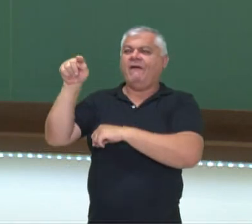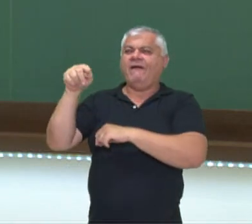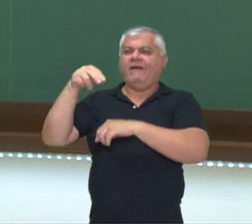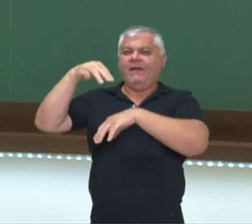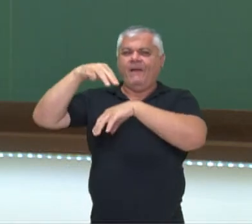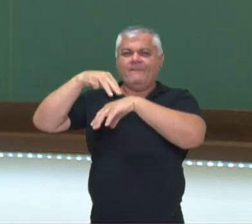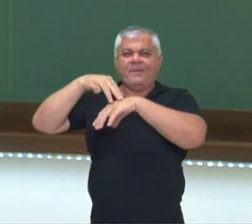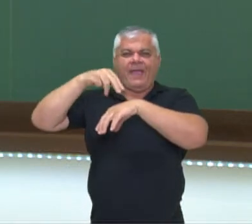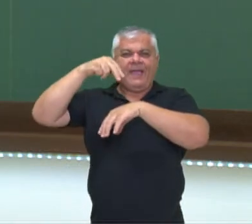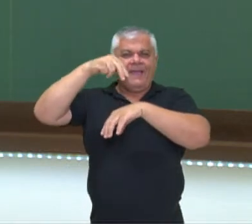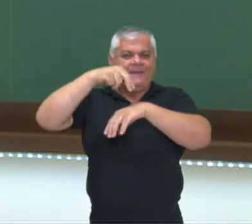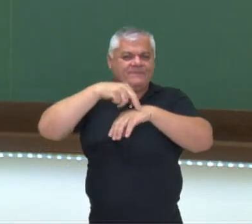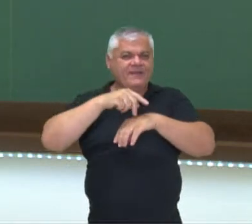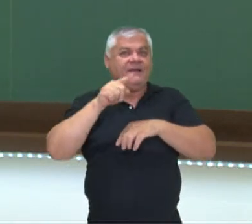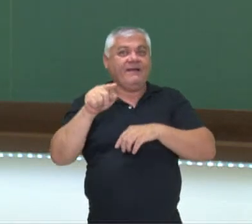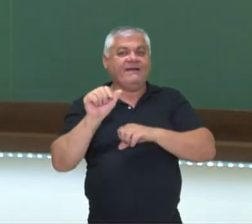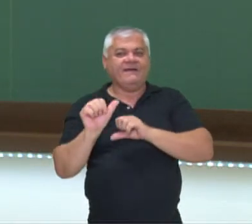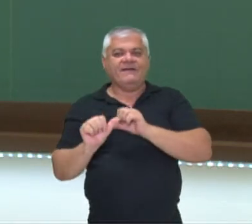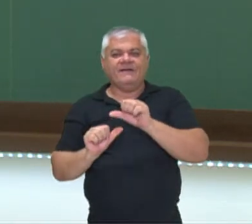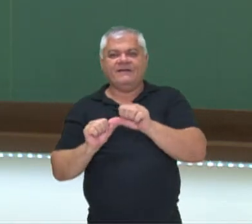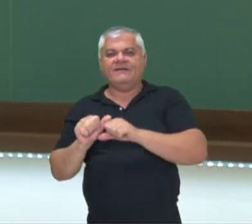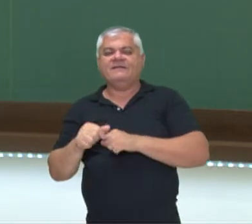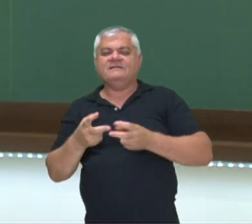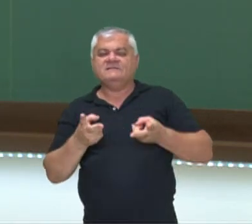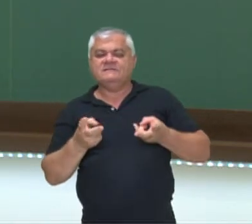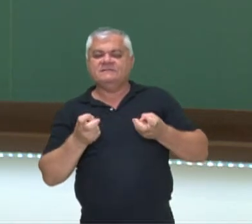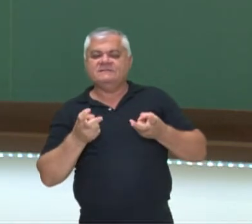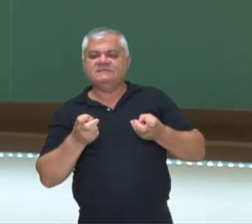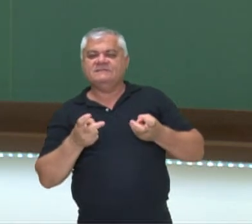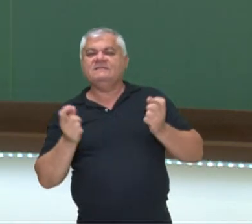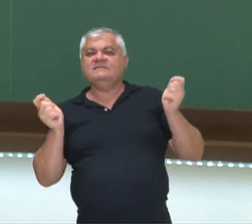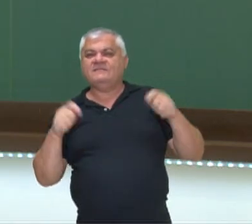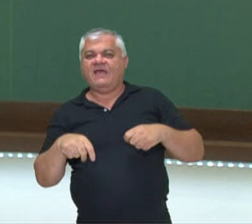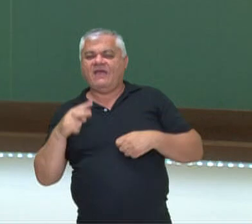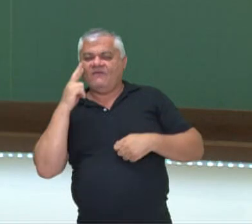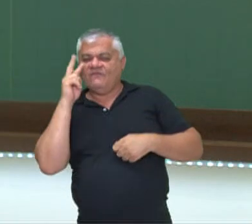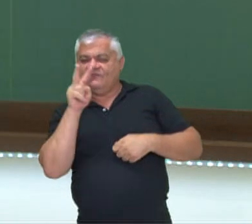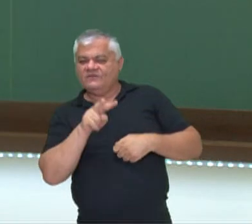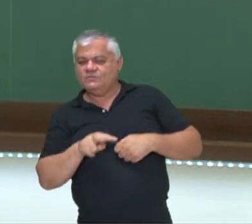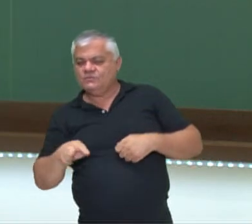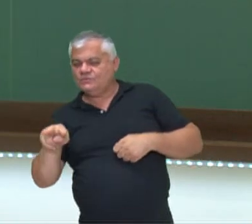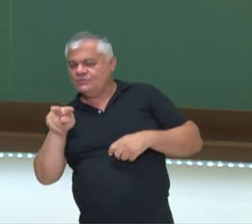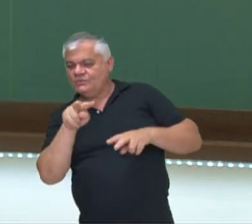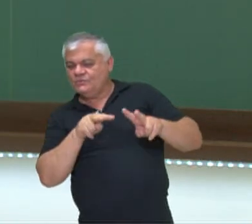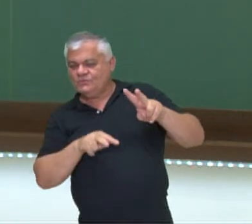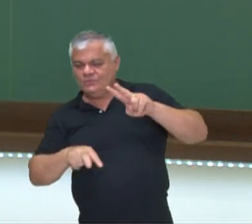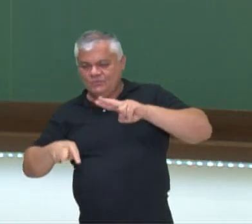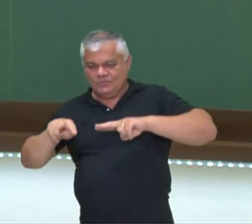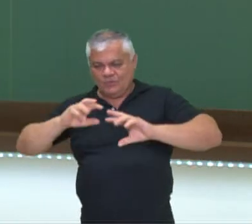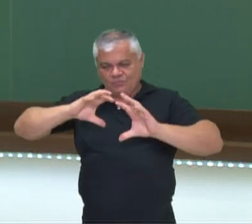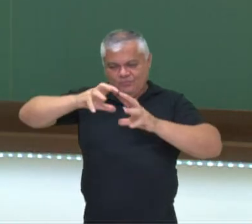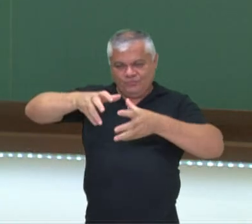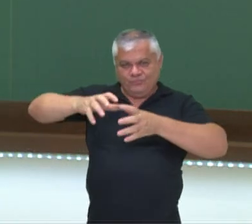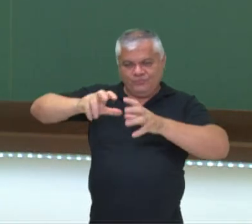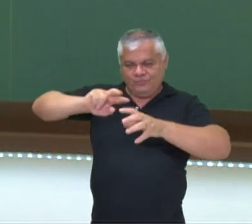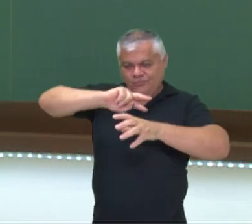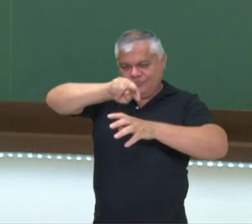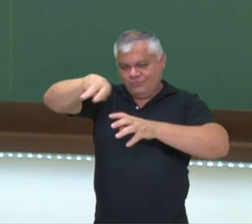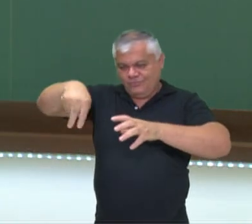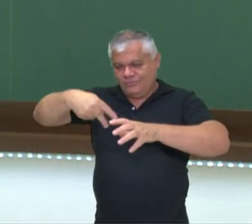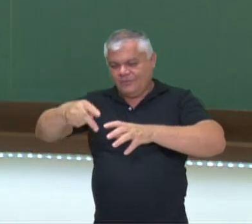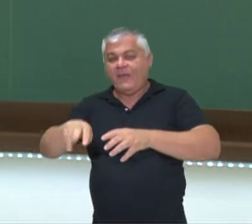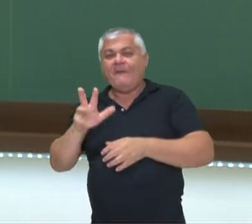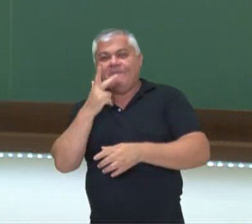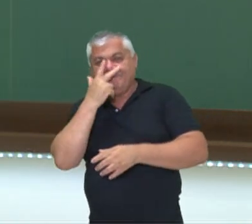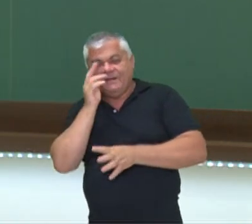essas situações foram fazendo com que, na retrospectiva visual, aparentasse ser tecnologicamente mais evoluído.